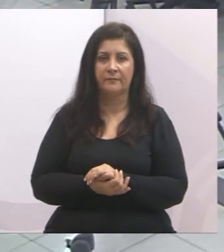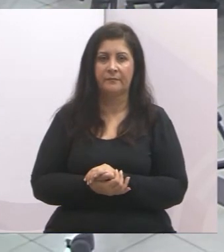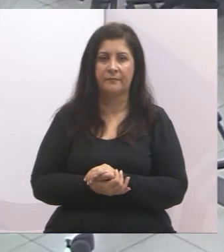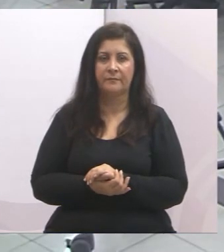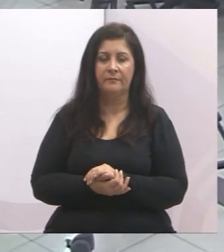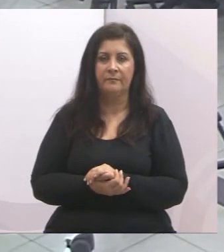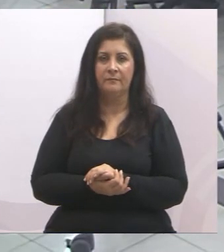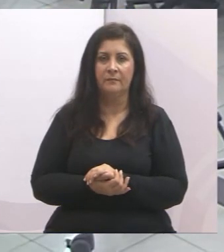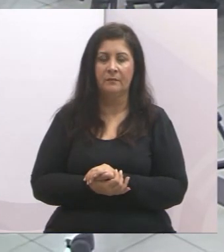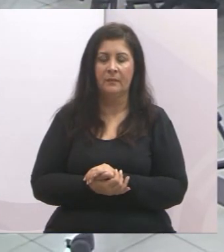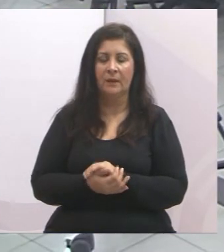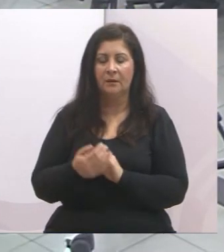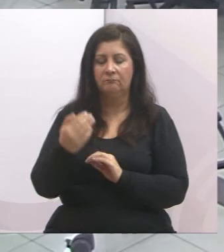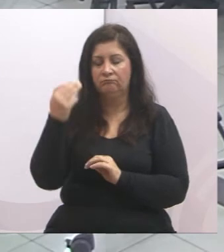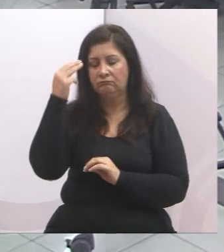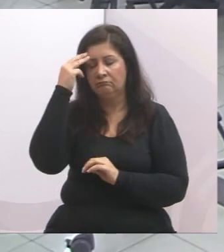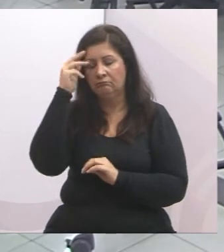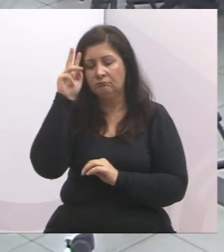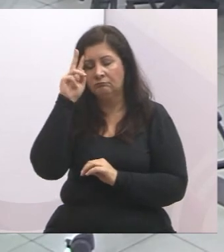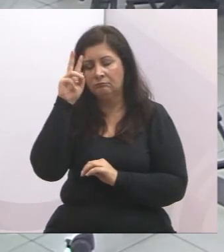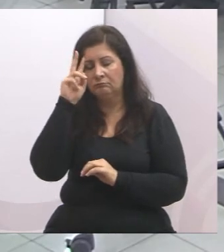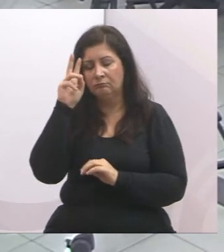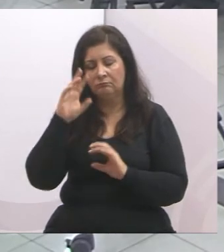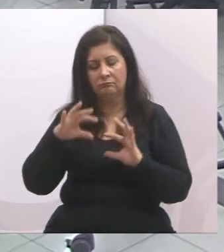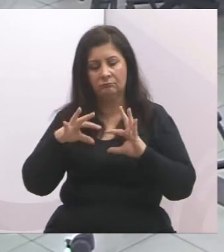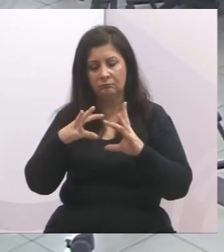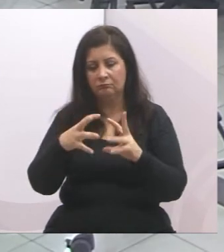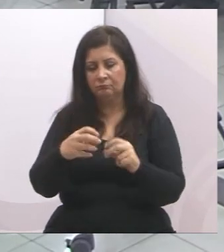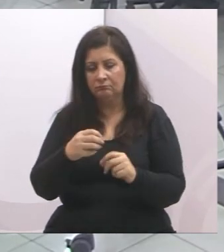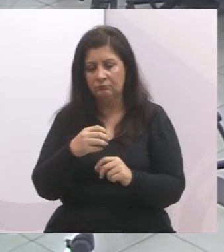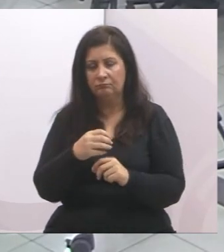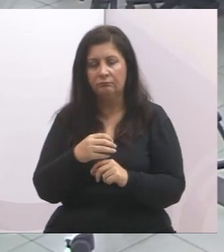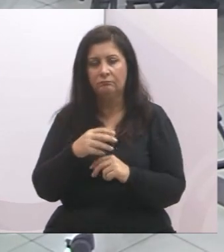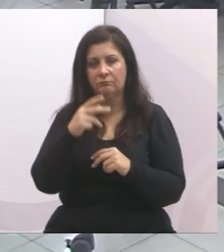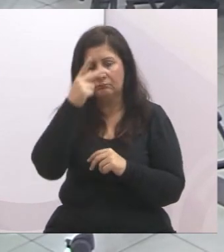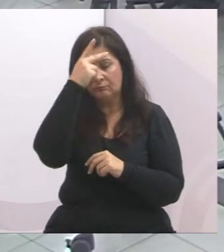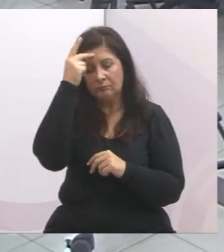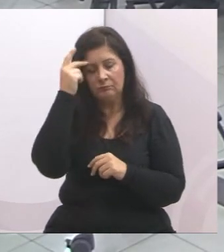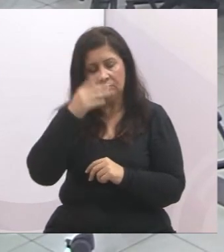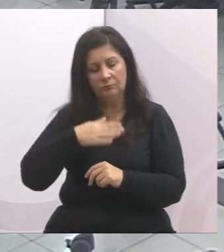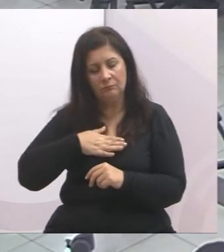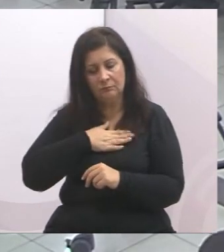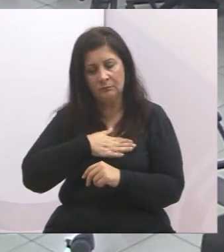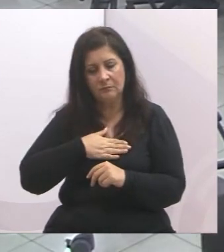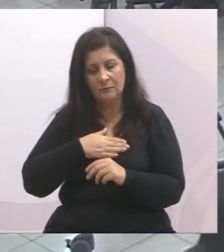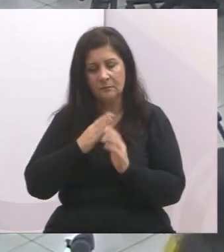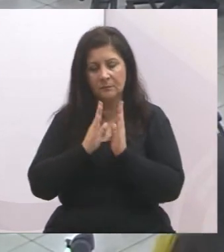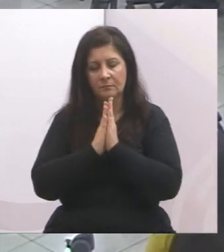Em memória dos entes queridos, convido a todos para que façamos alguns instantes de silêncio.